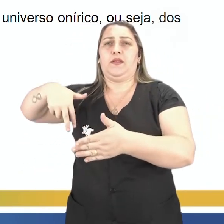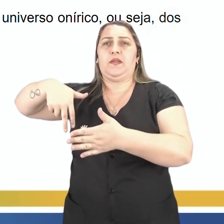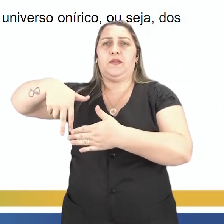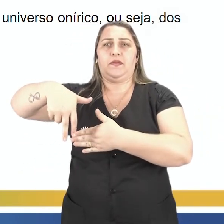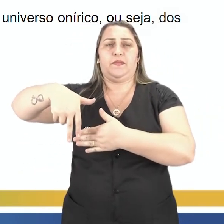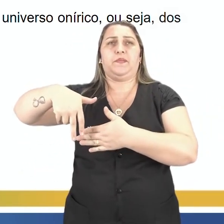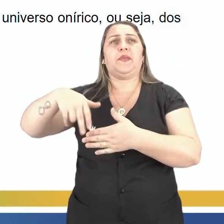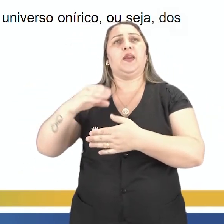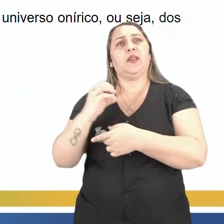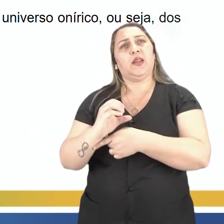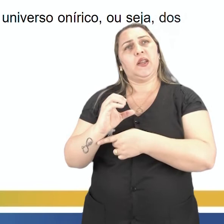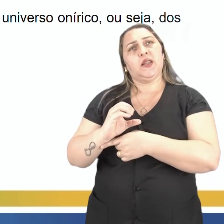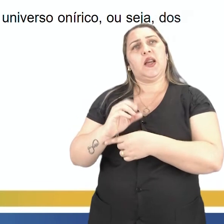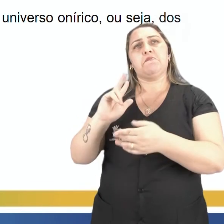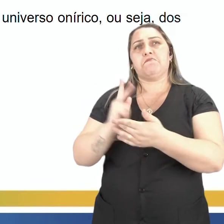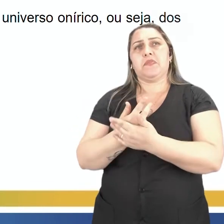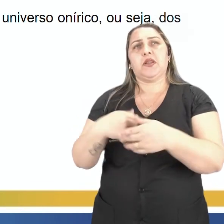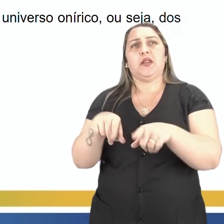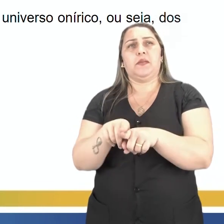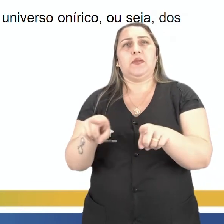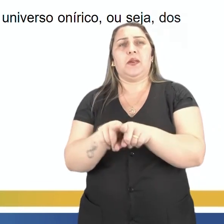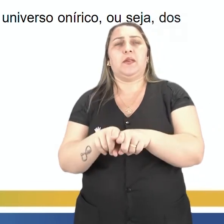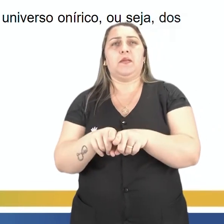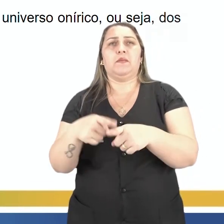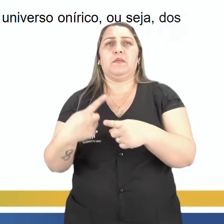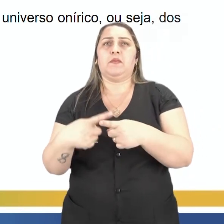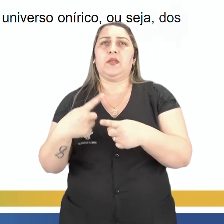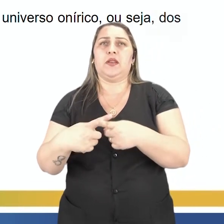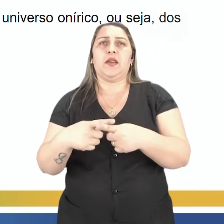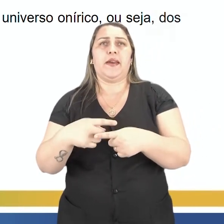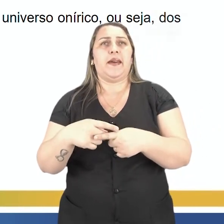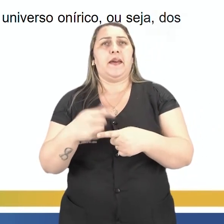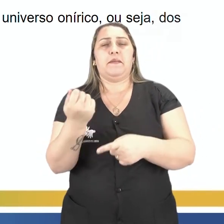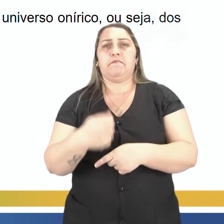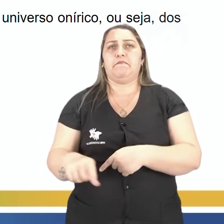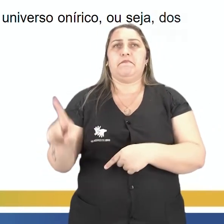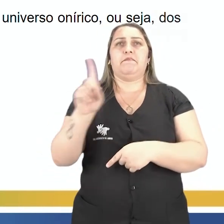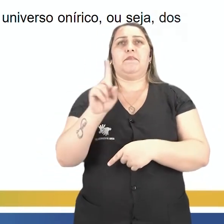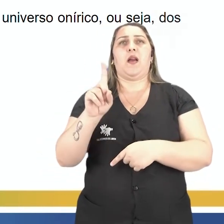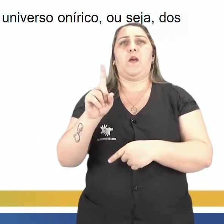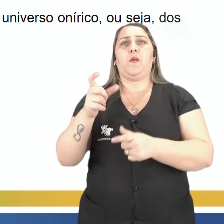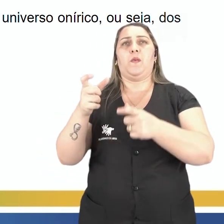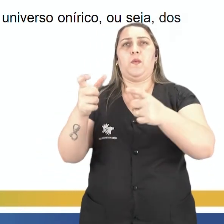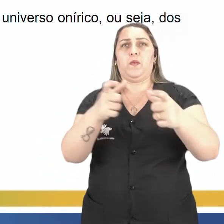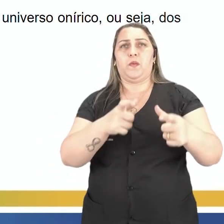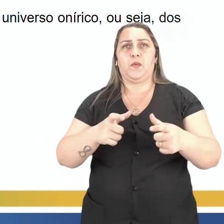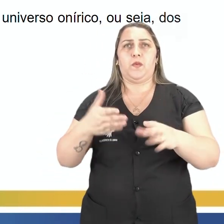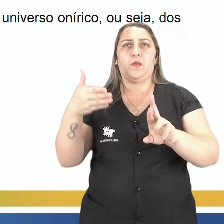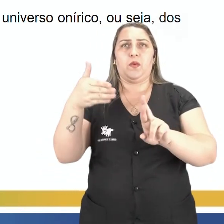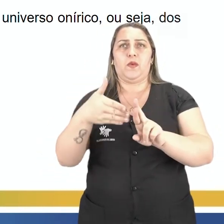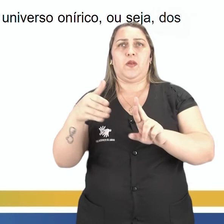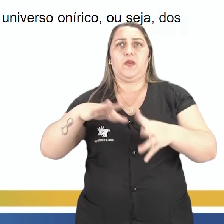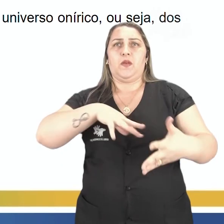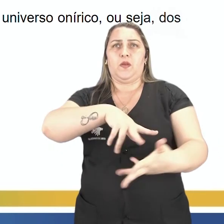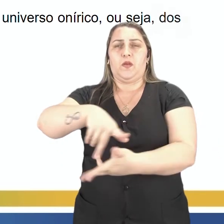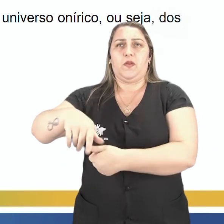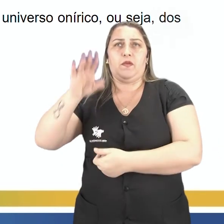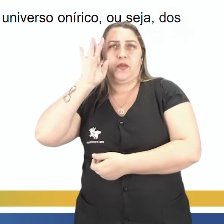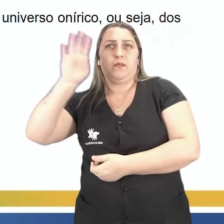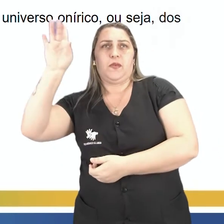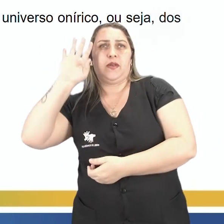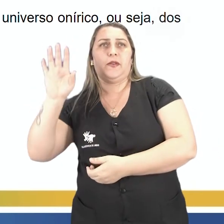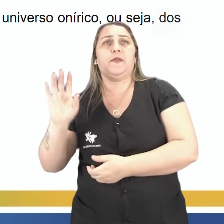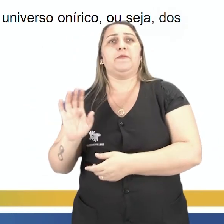meio. A letra C é incorreta, porque não necessariamente os objetos utilizados representam um universo onírico de